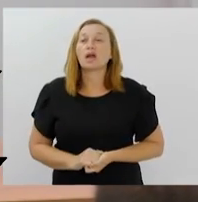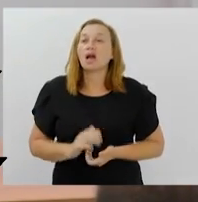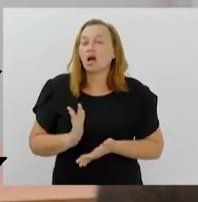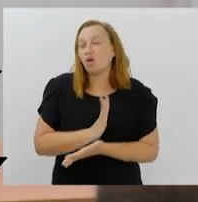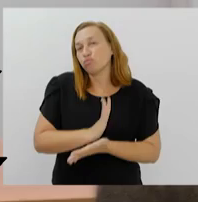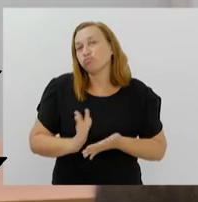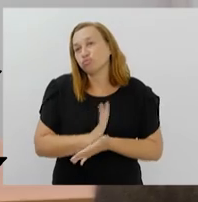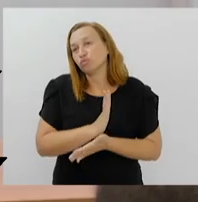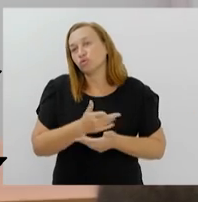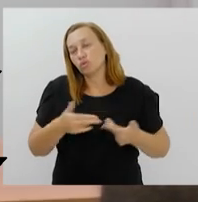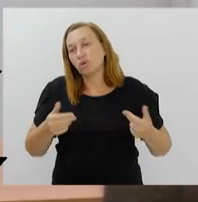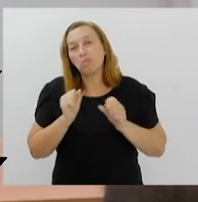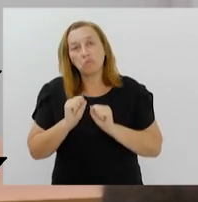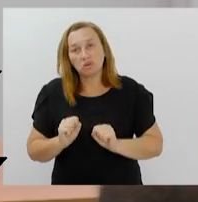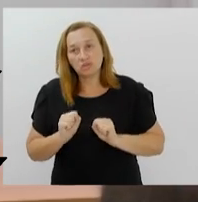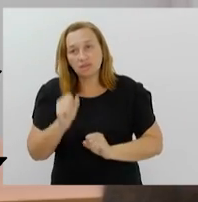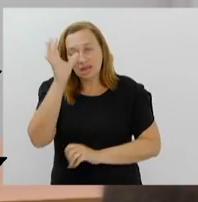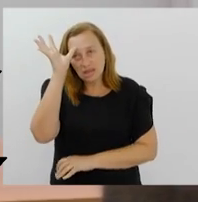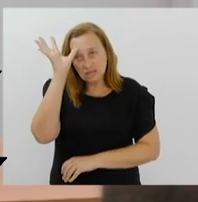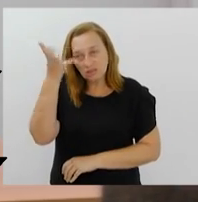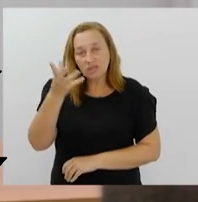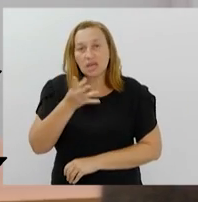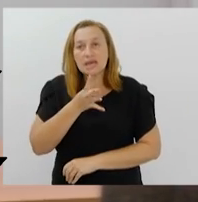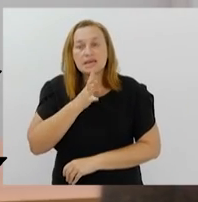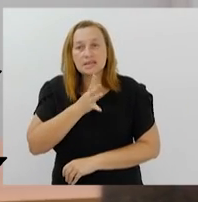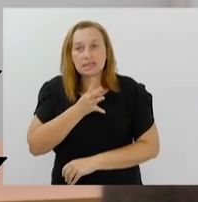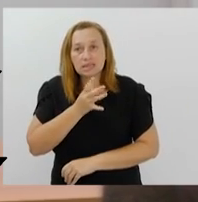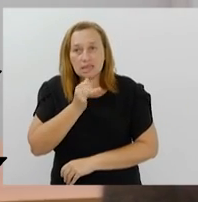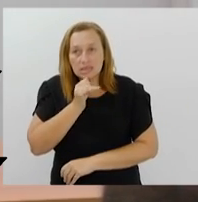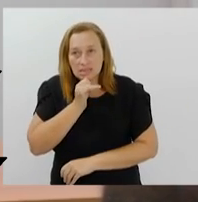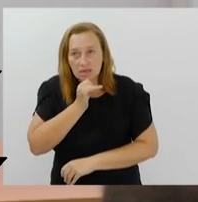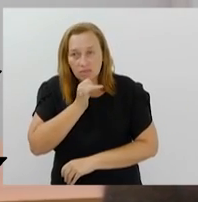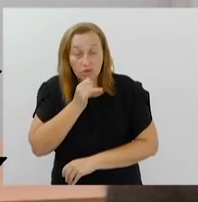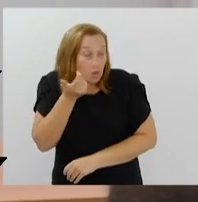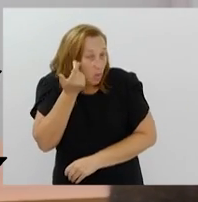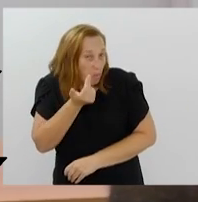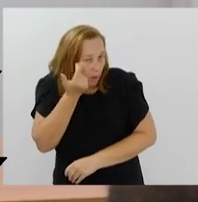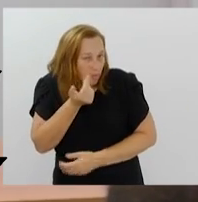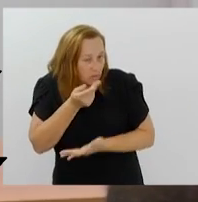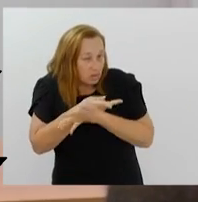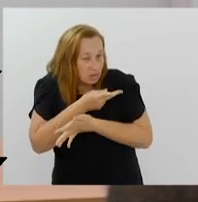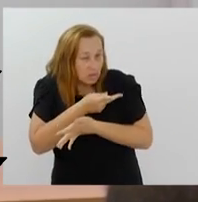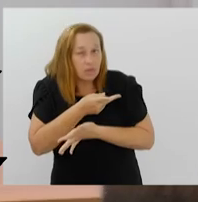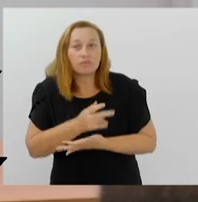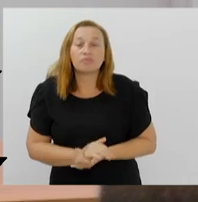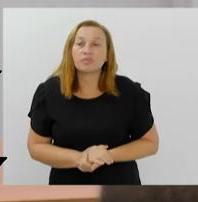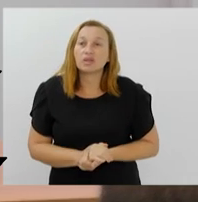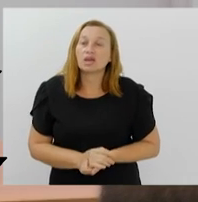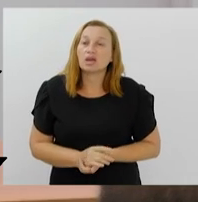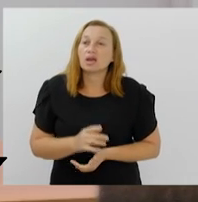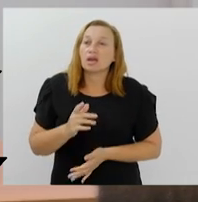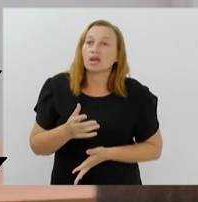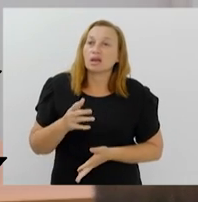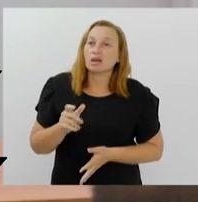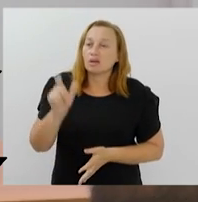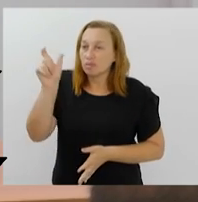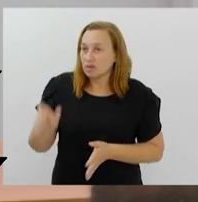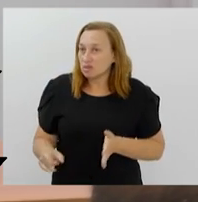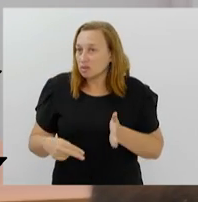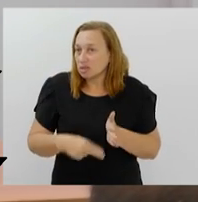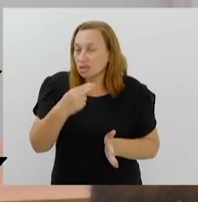coisas que poderiam ser resolvidas por exemplo uma coisa que é muito comum né pessoa quer fazer uma cirurgia fica